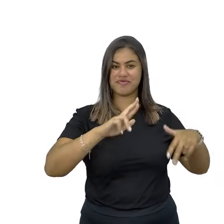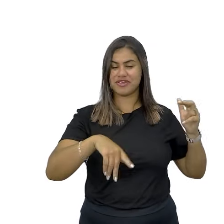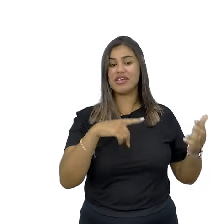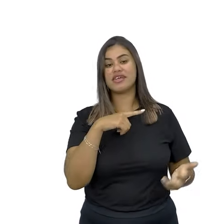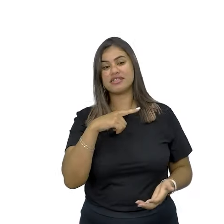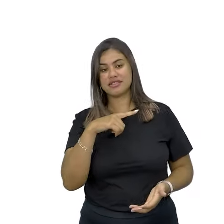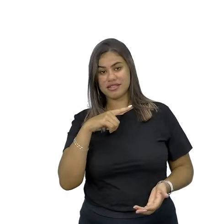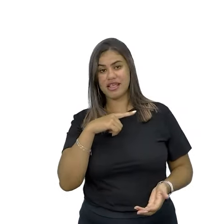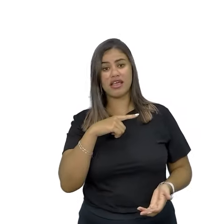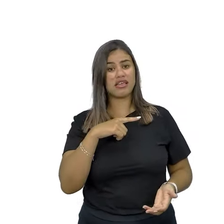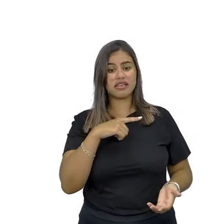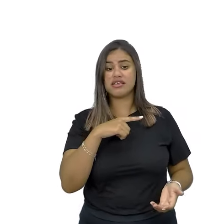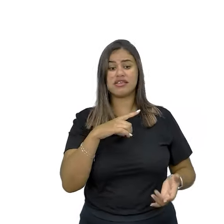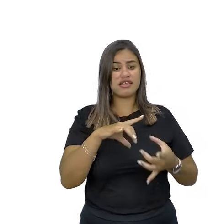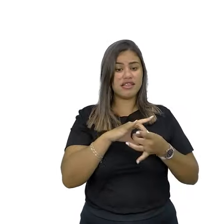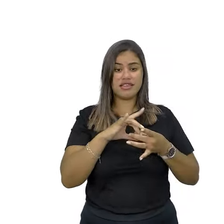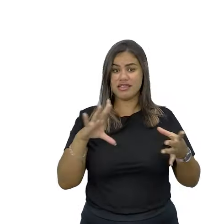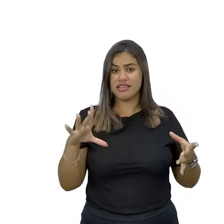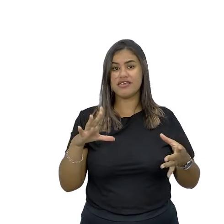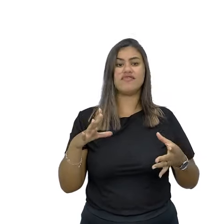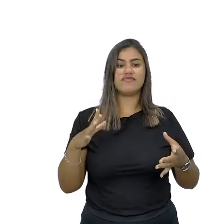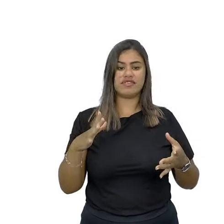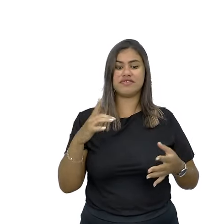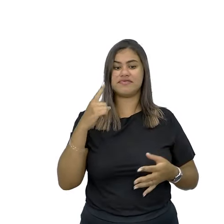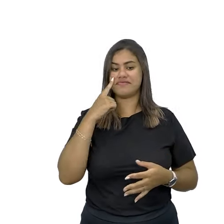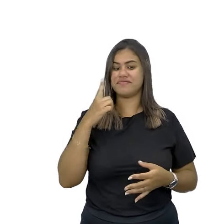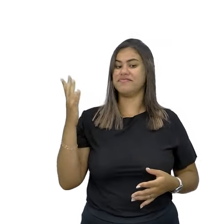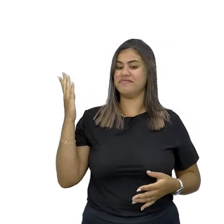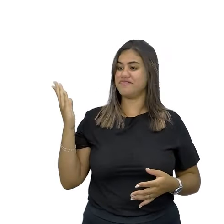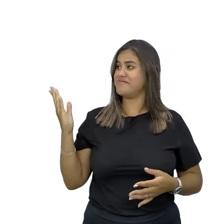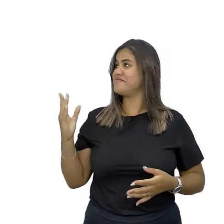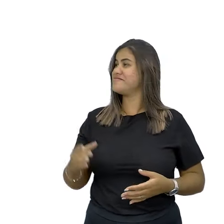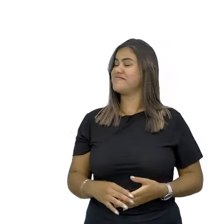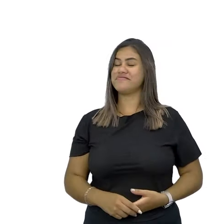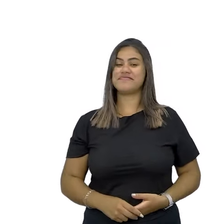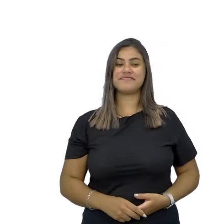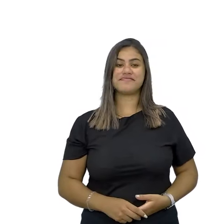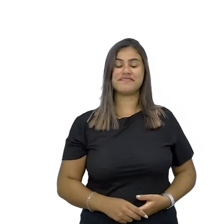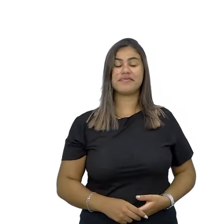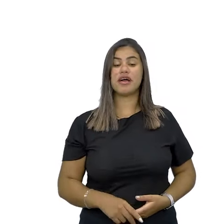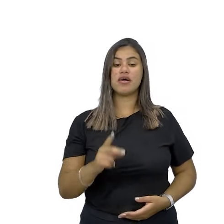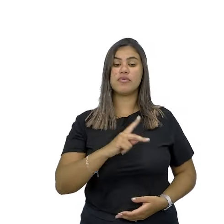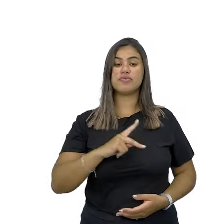sistematização estão lá no finalizando. Professor, fecha a aula,